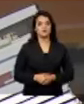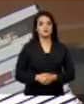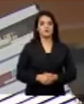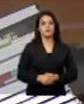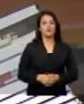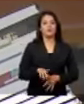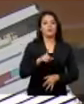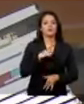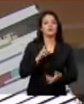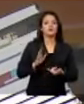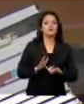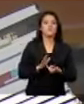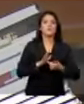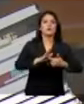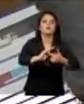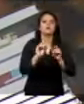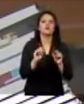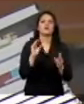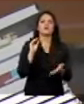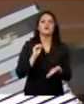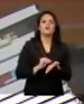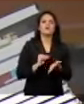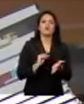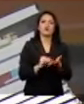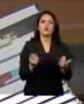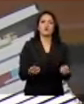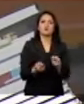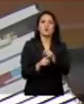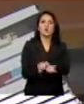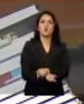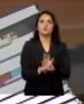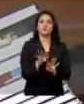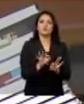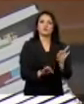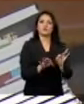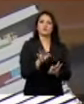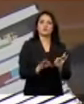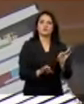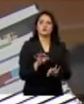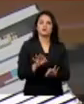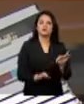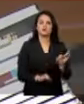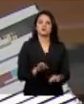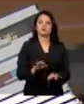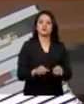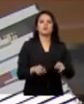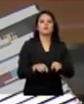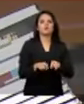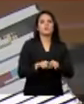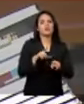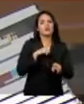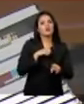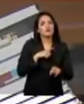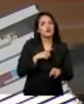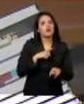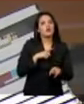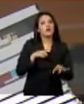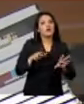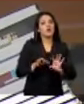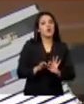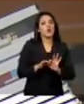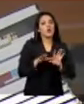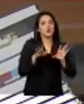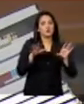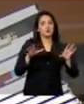Aponta a inexistência de controvérsia judicial a autorizar a formalização